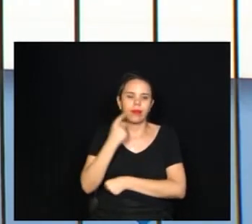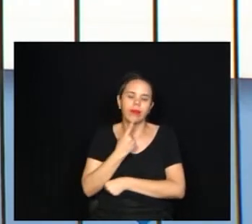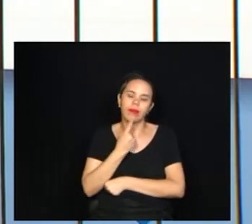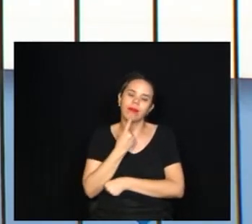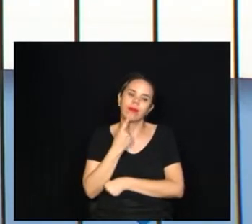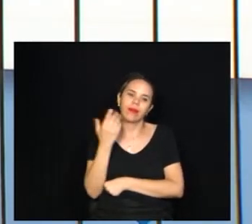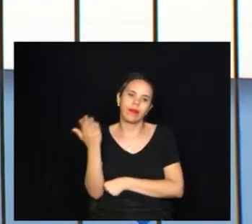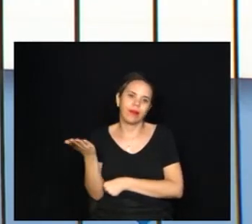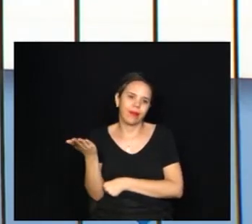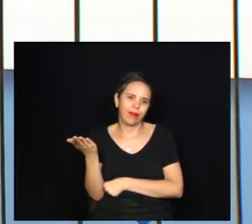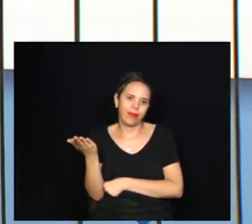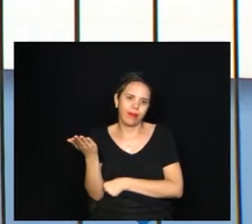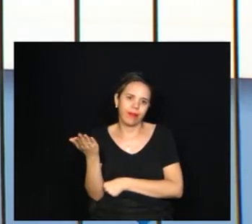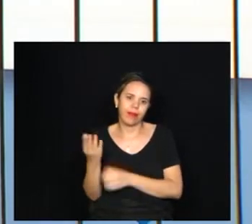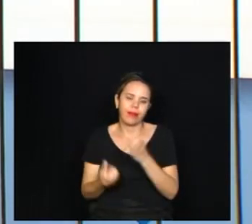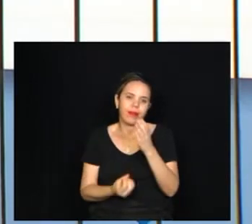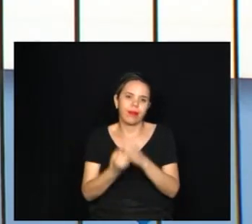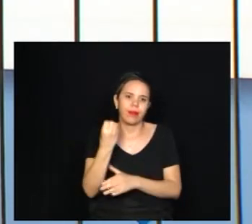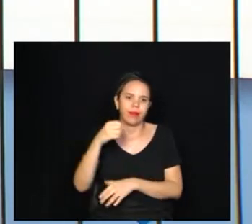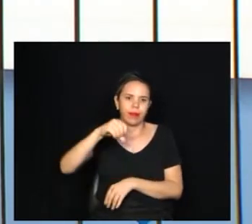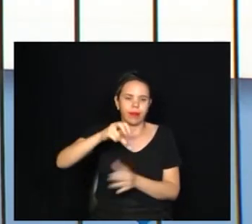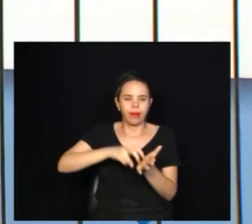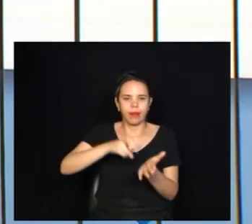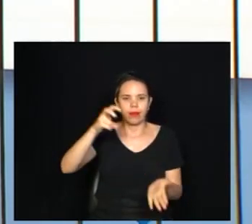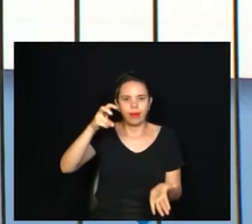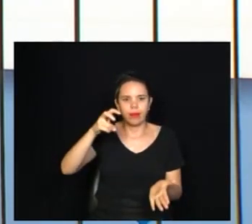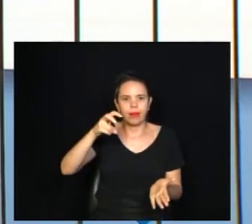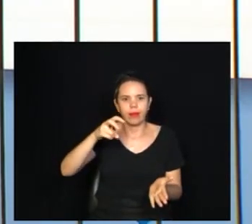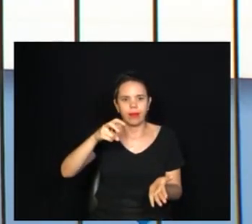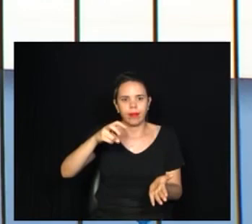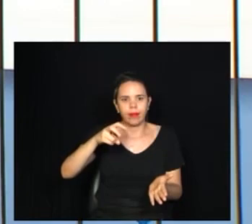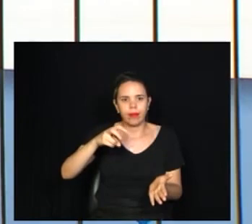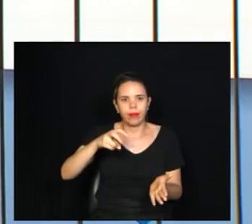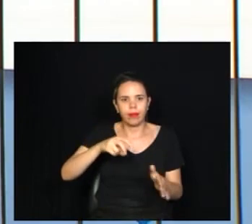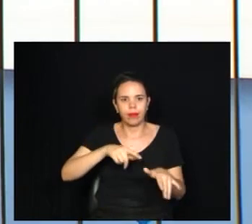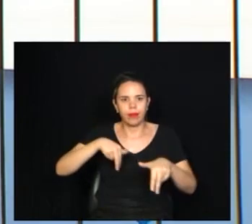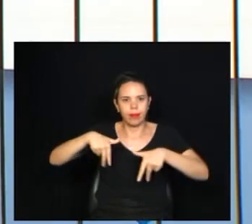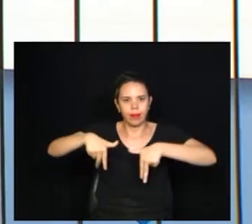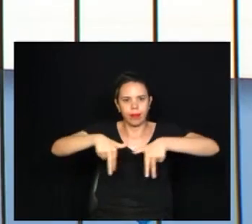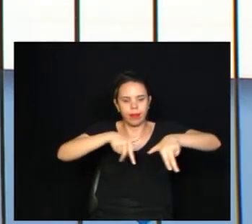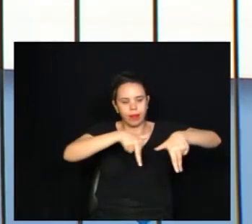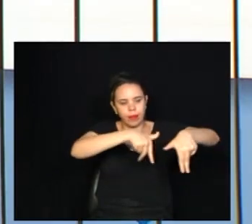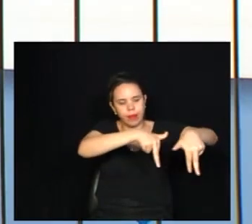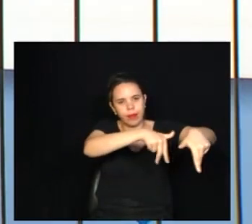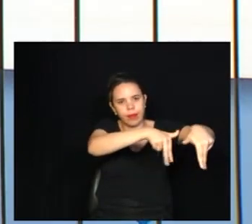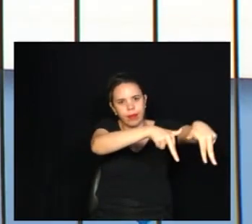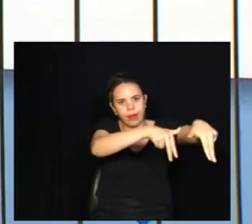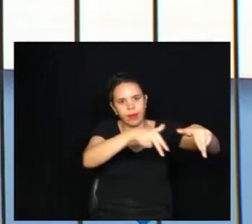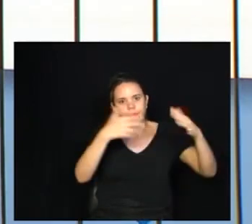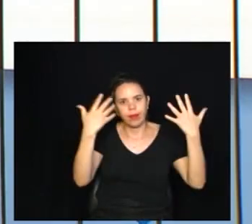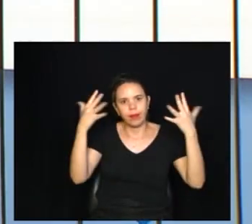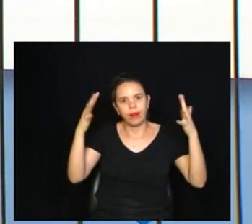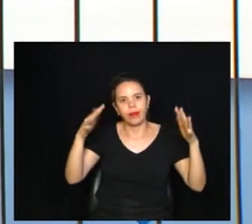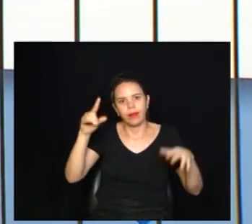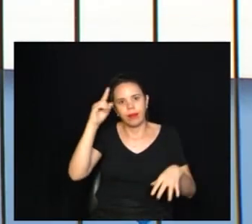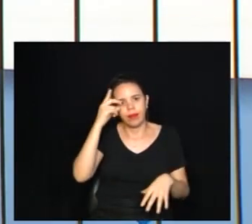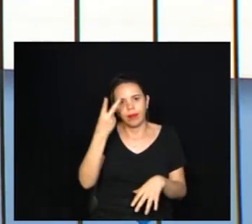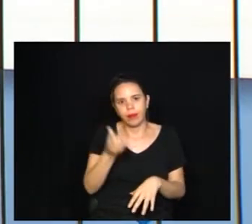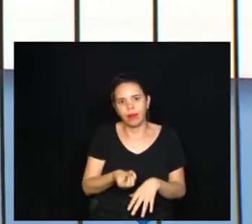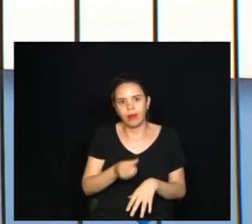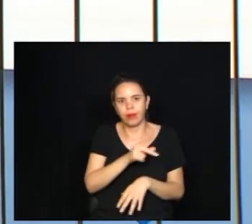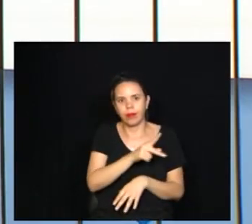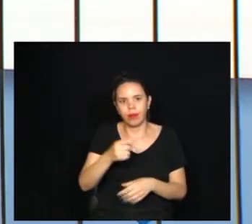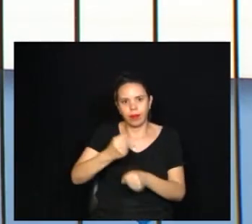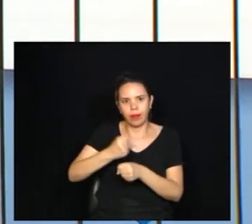de Campinas, vai realizar às 9 horas da manhã uma caminhada alusiva à data. E a presidente